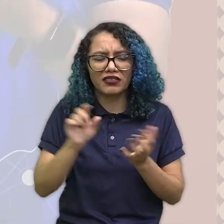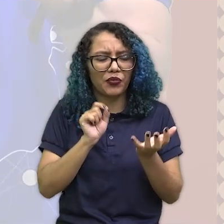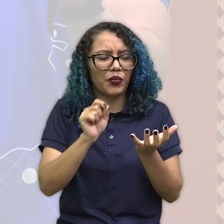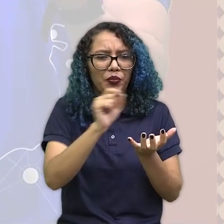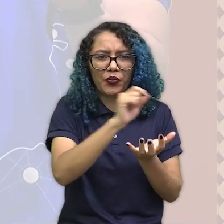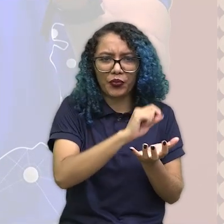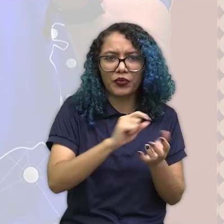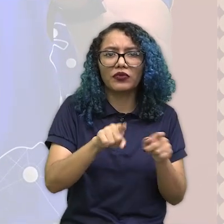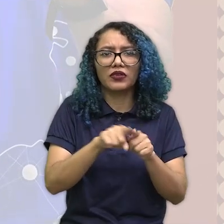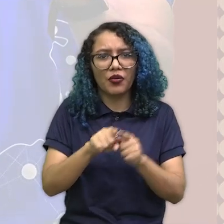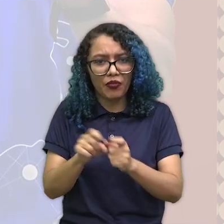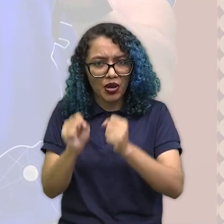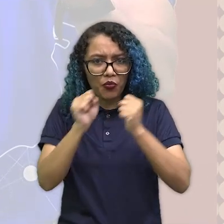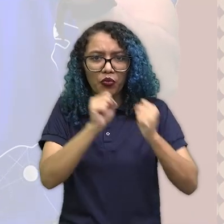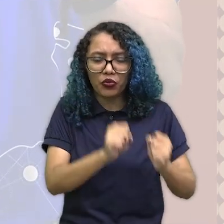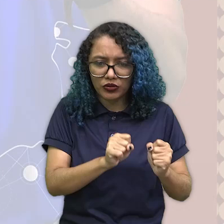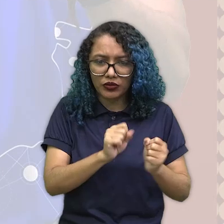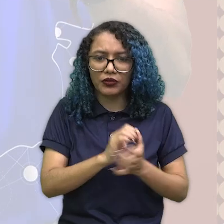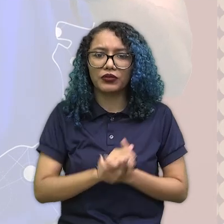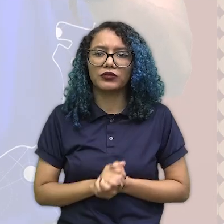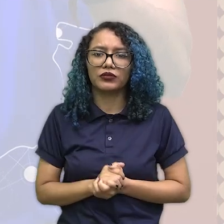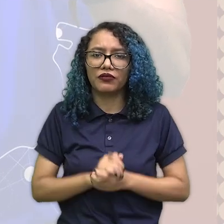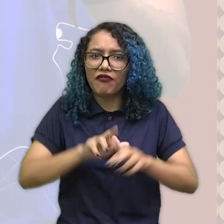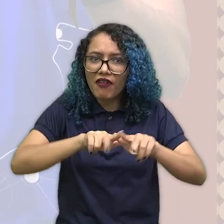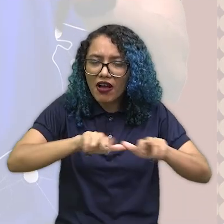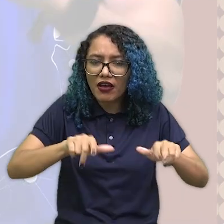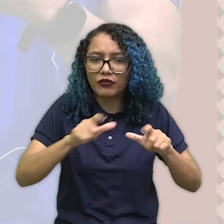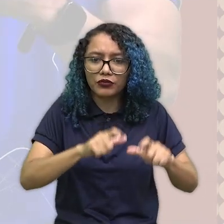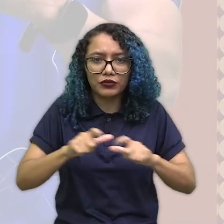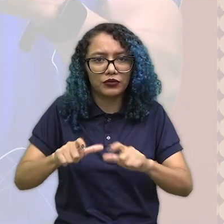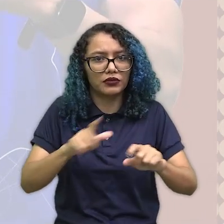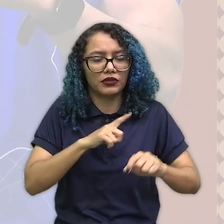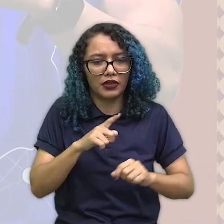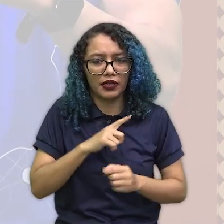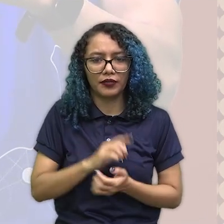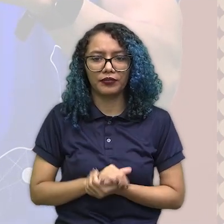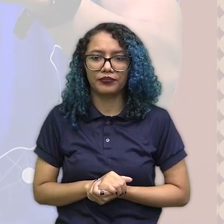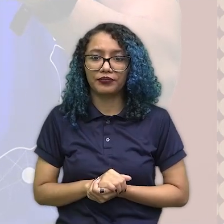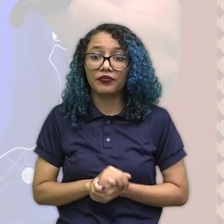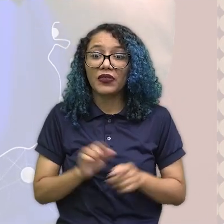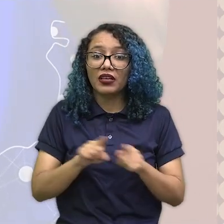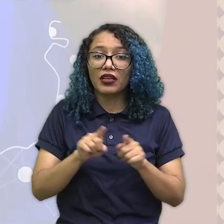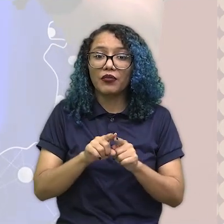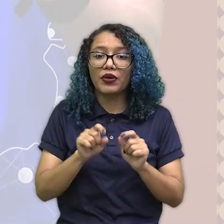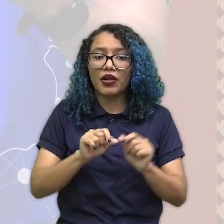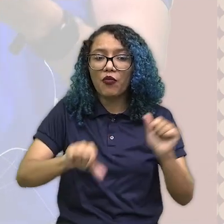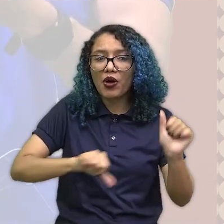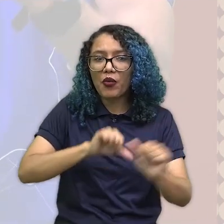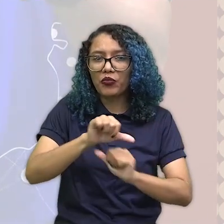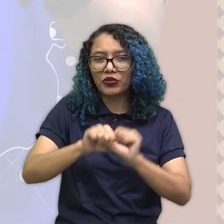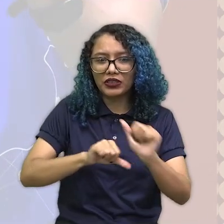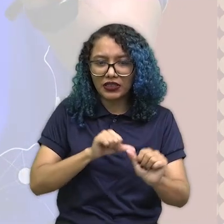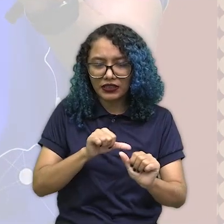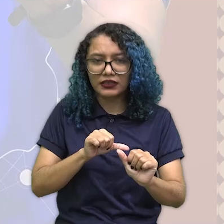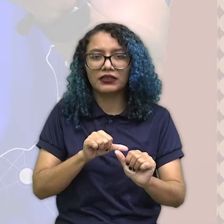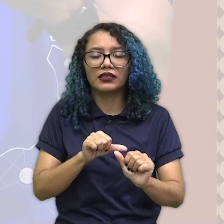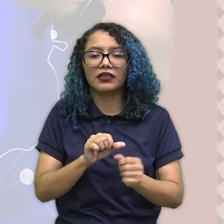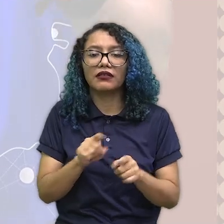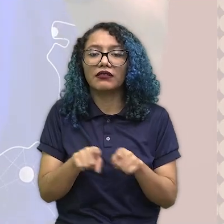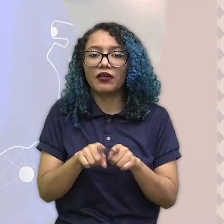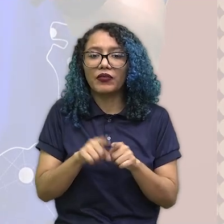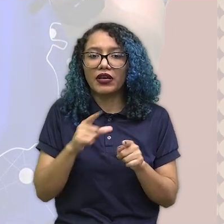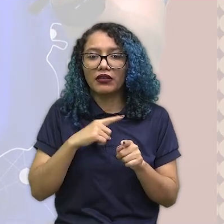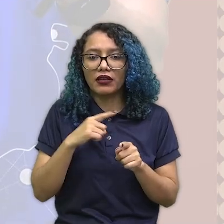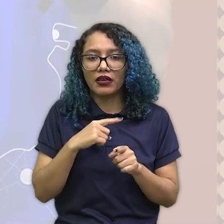planeta. Lembrando que a gente tem vivenciado também uma transição do que é mais importante, do critério mais importante.